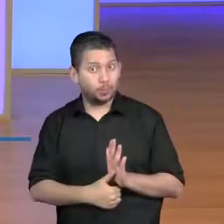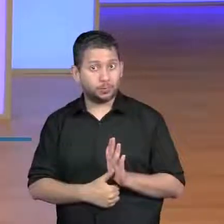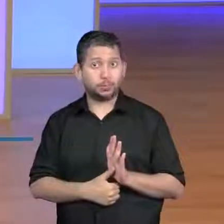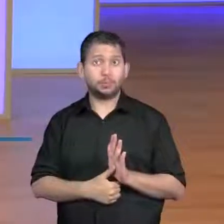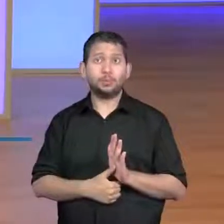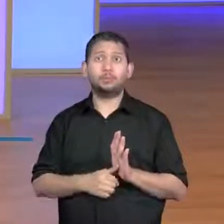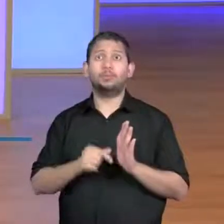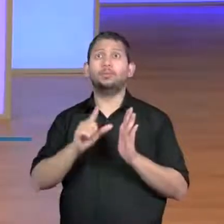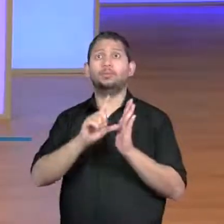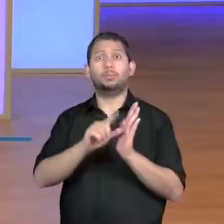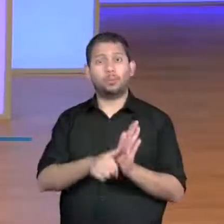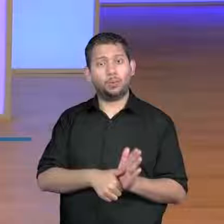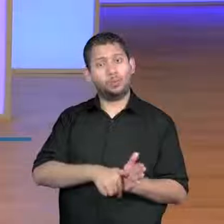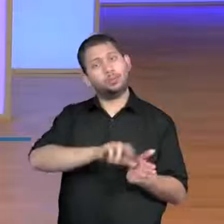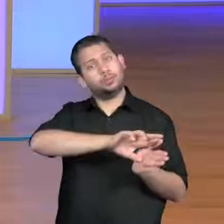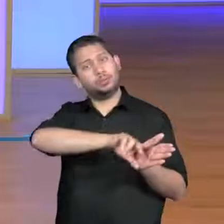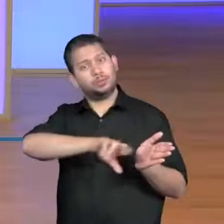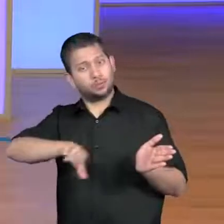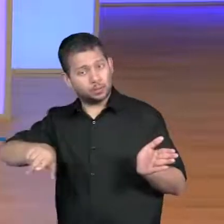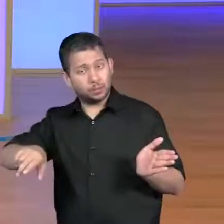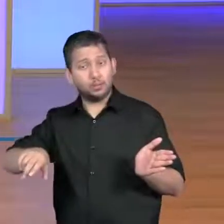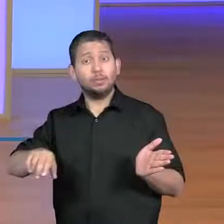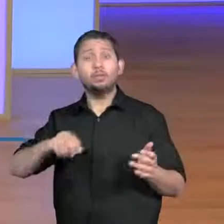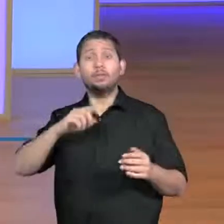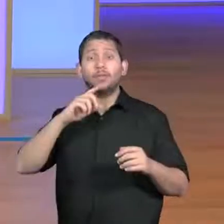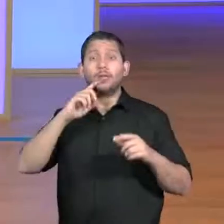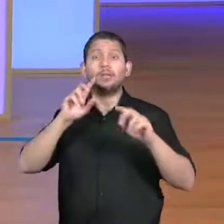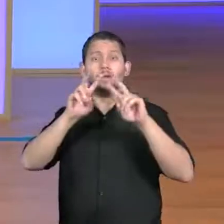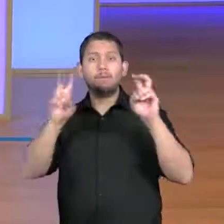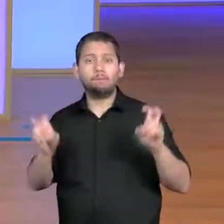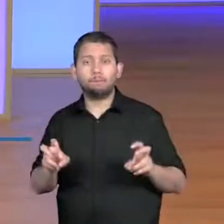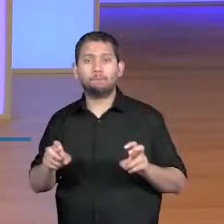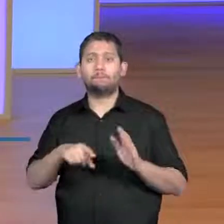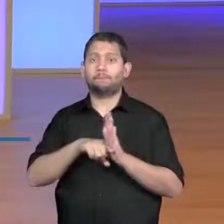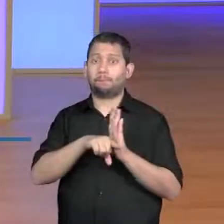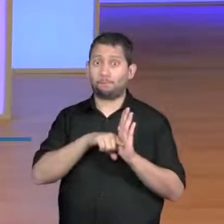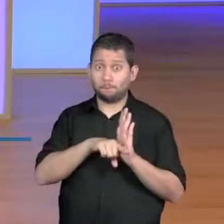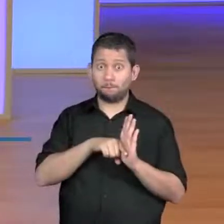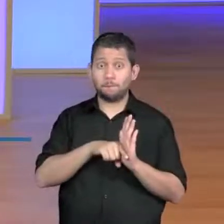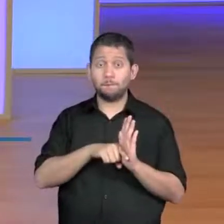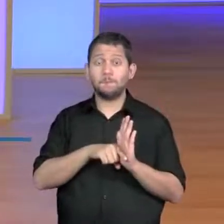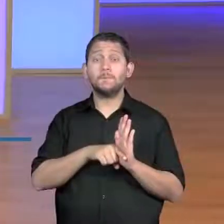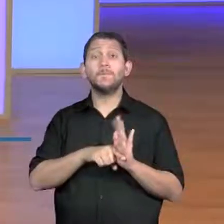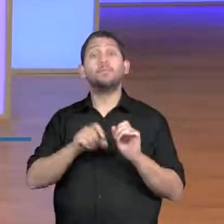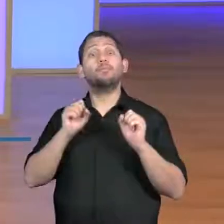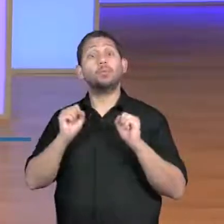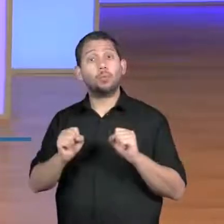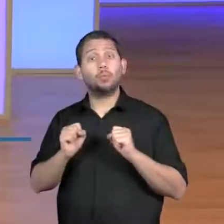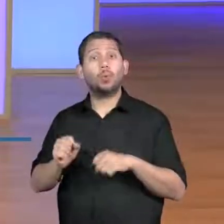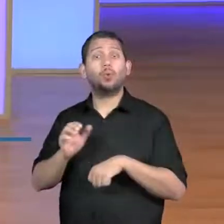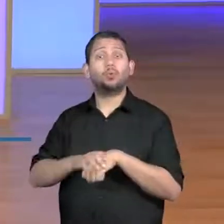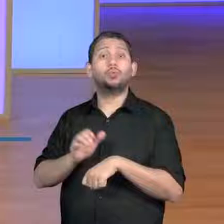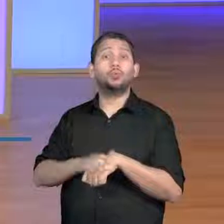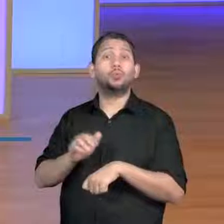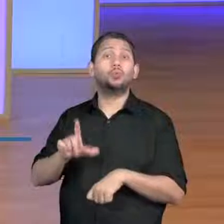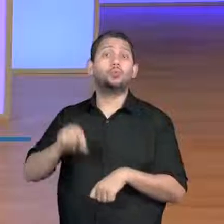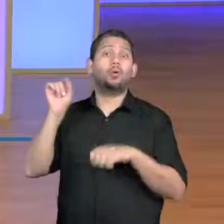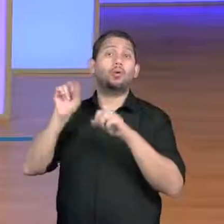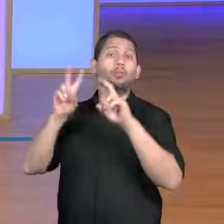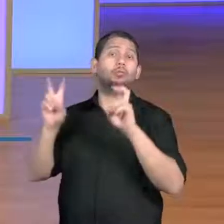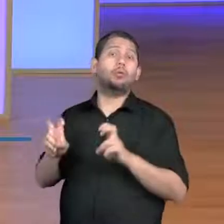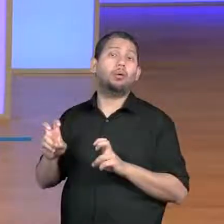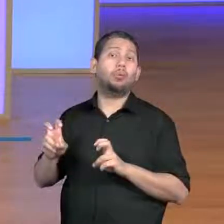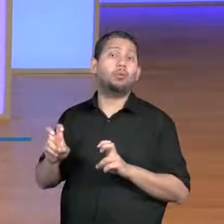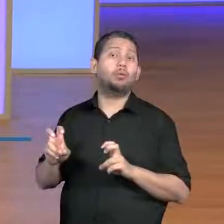dentro da gama de opções que eu tenho sobre a pesquisa que eu fiz da pessoa, eu escolho um determinado tema